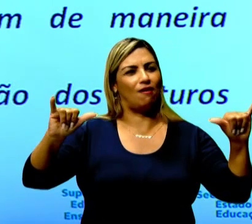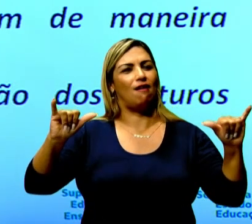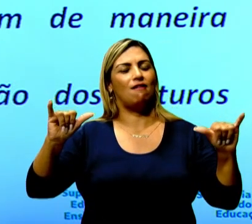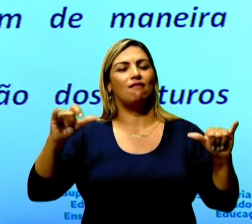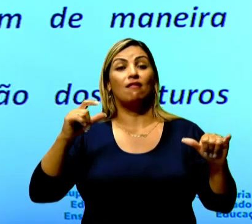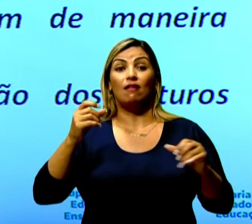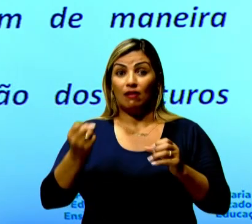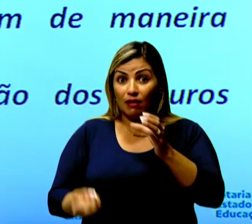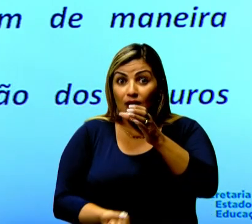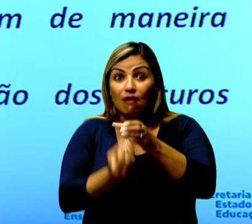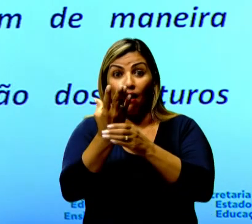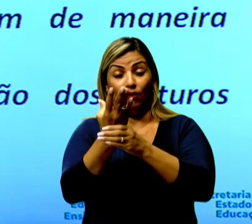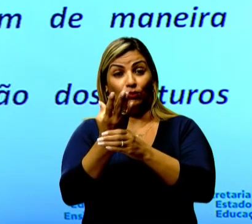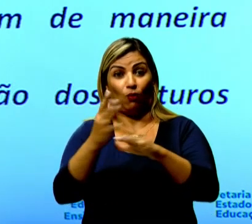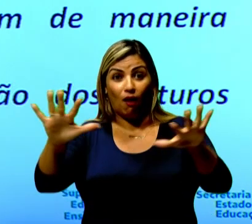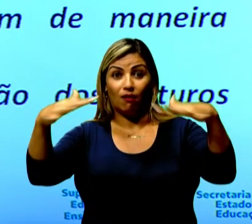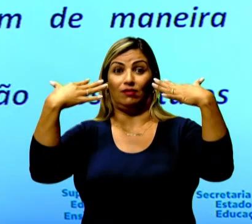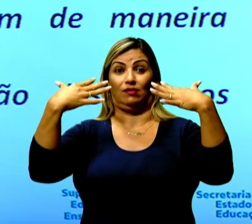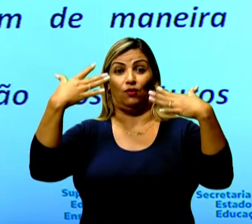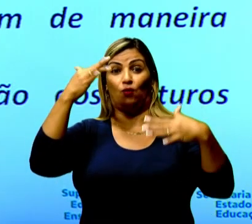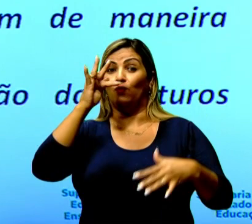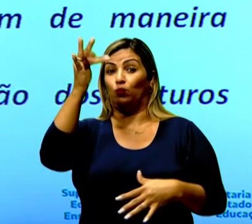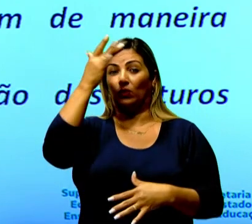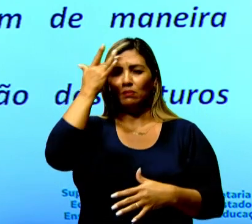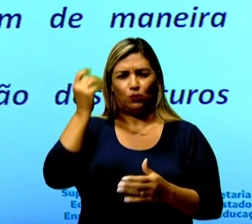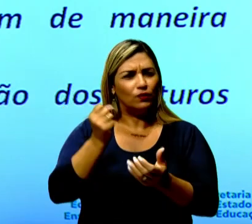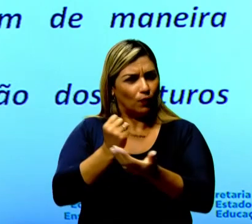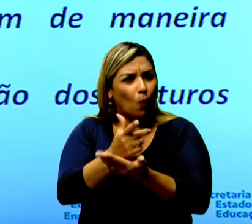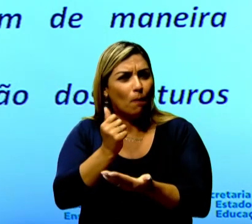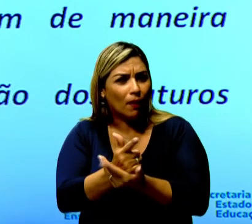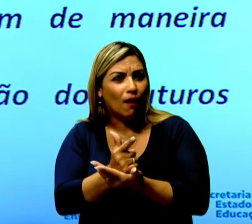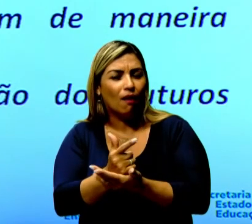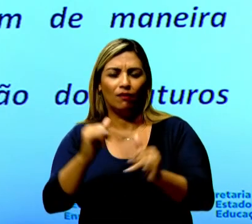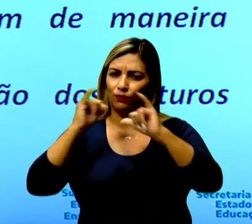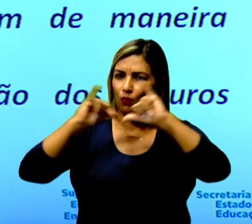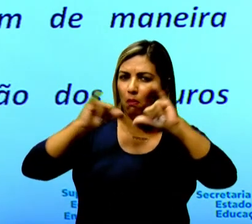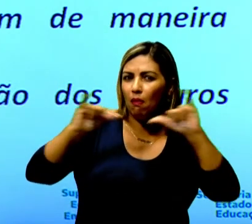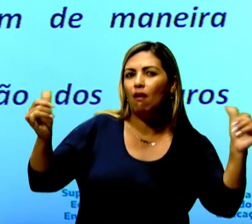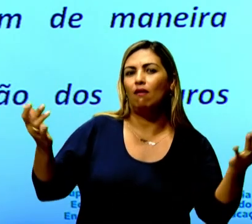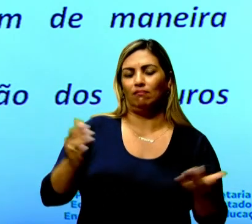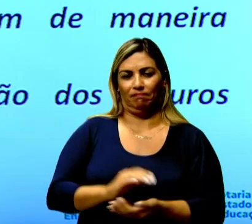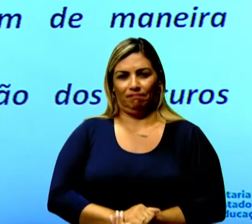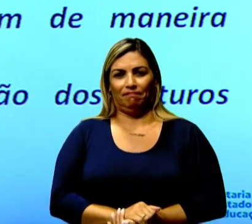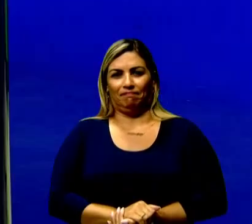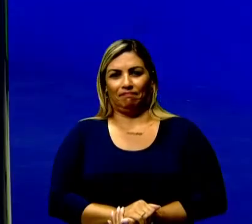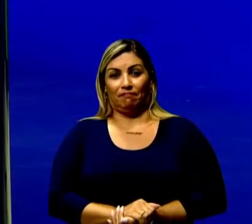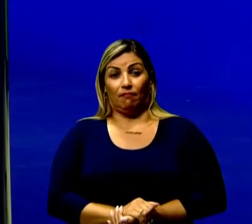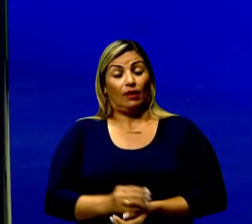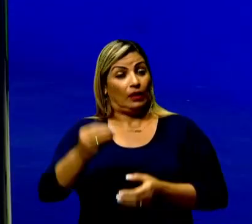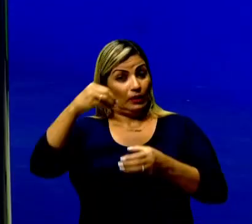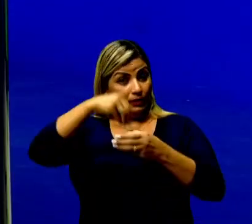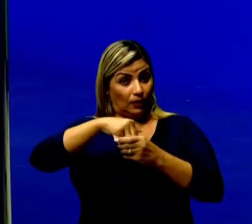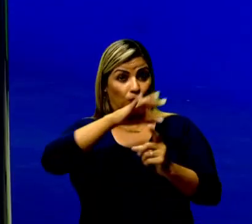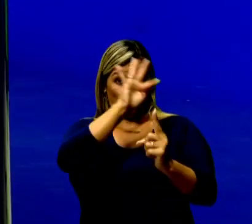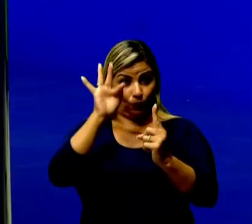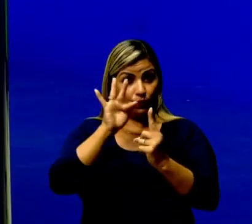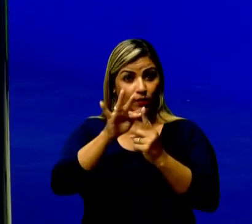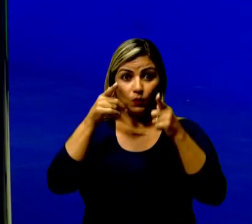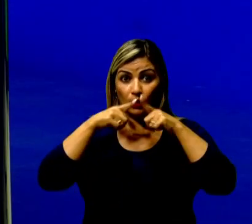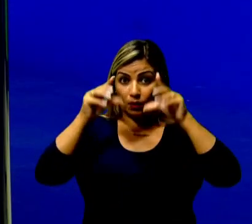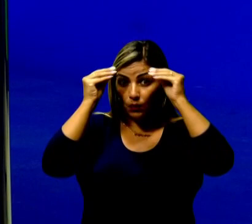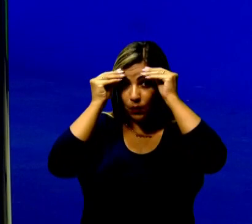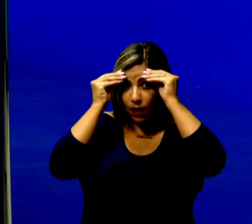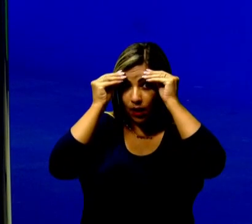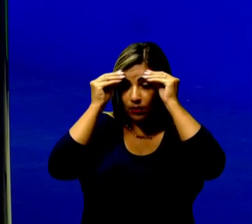chamar a atenção de futuros clientes visa uma informação dentro da função de linguagem